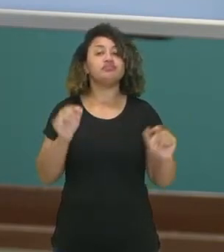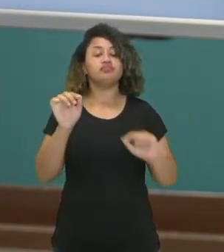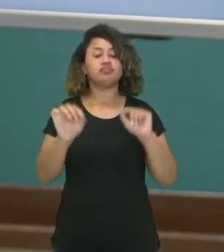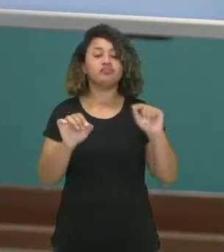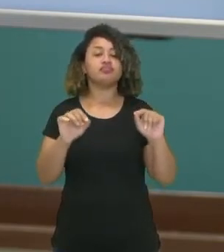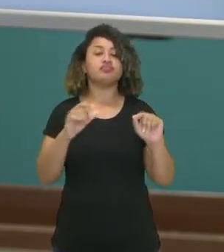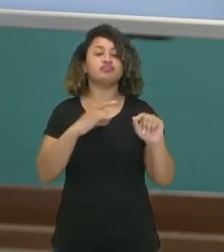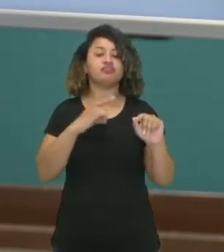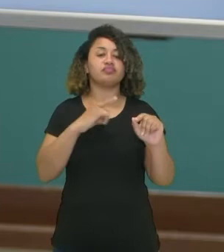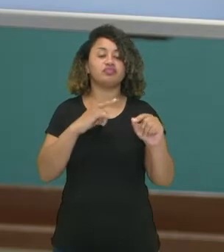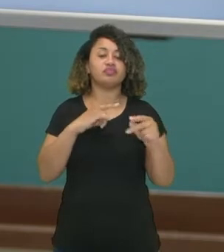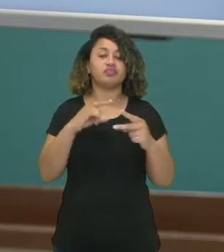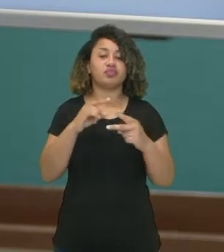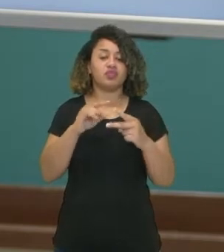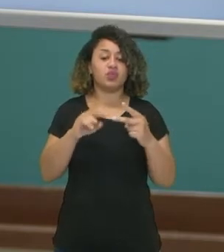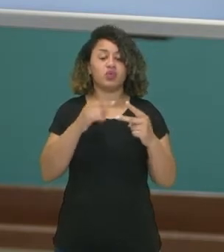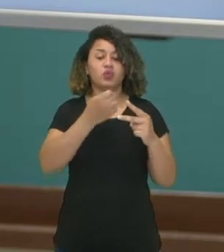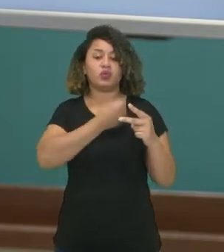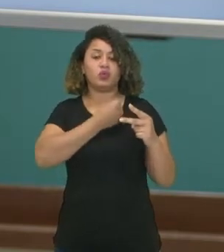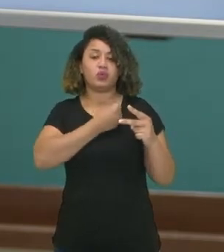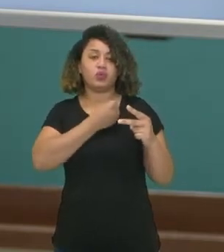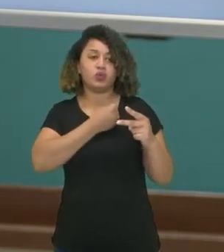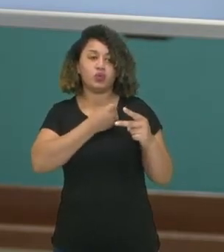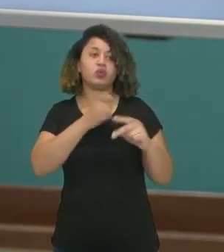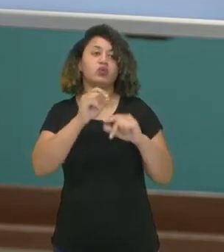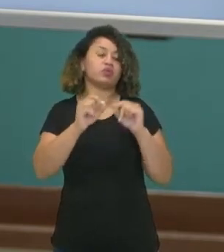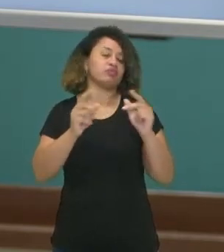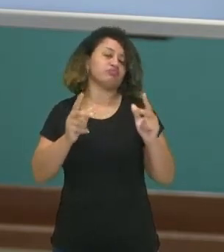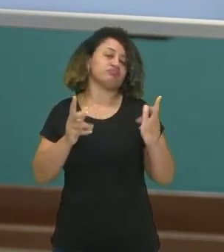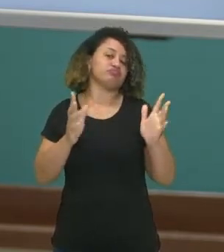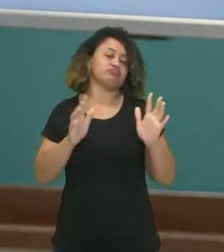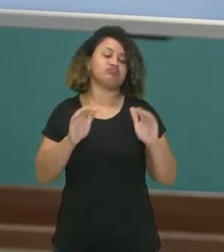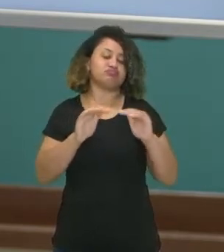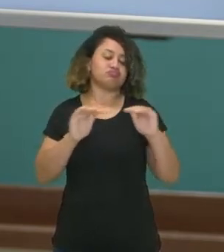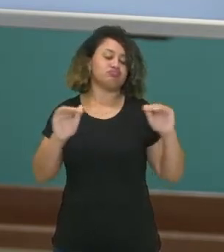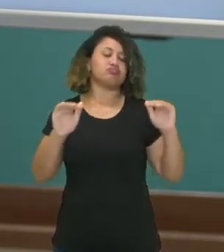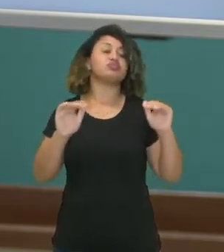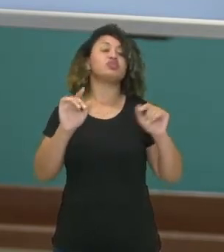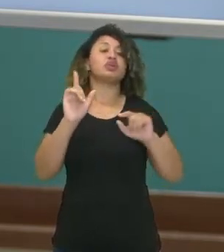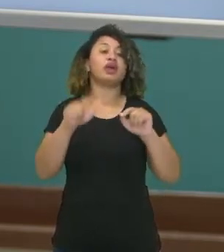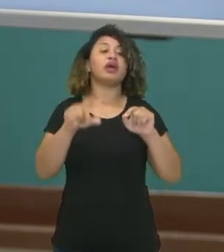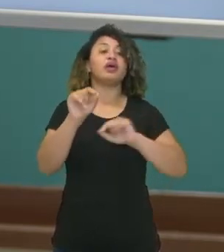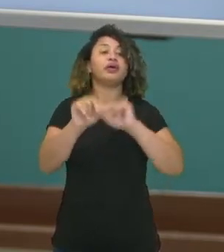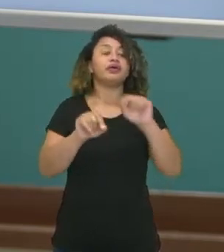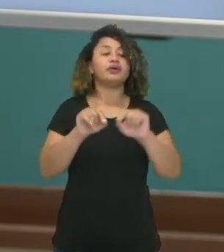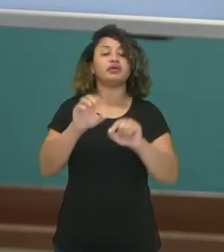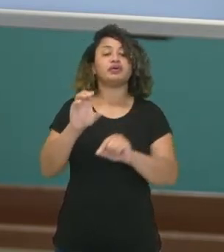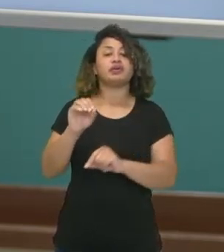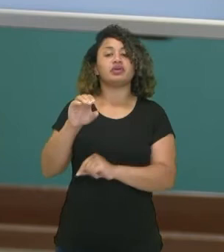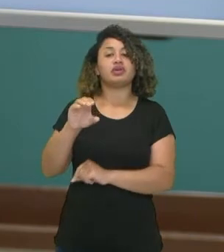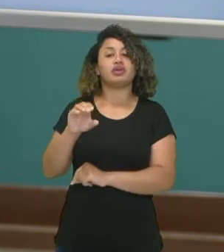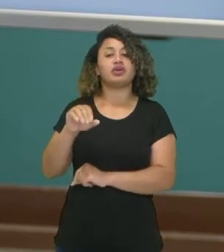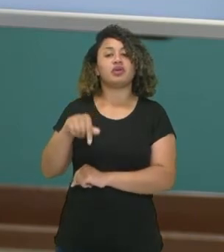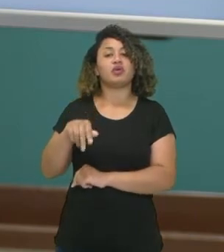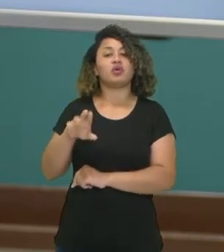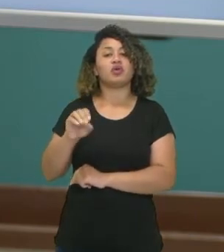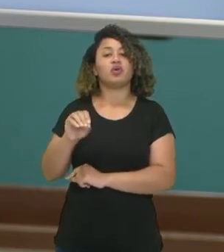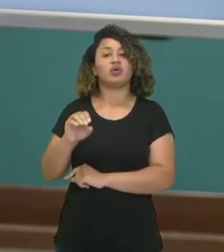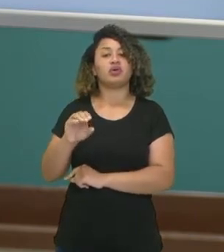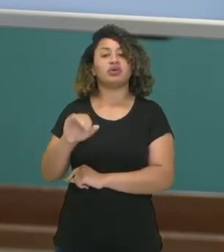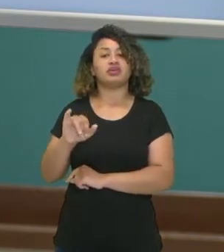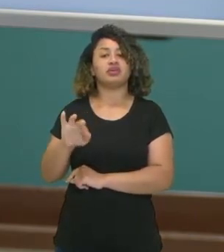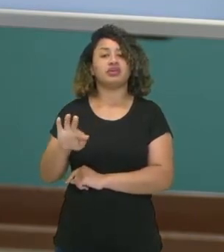entre duas grandezas de mesma espécie vai ser o quociente dos números que